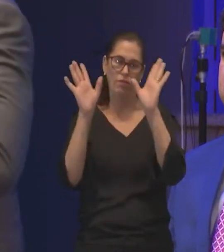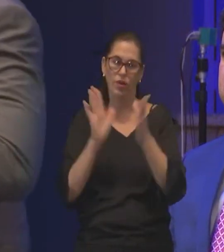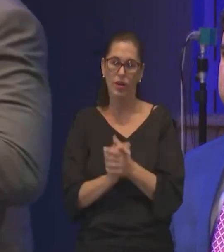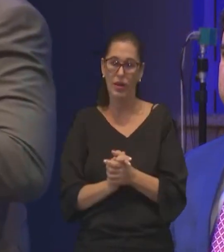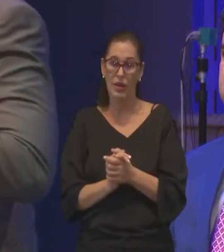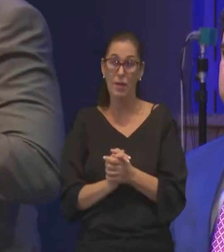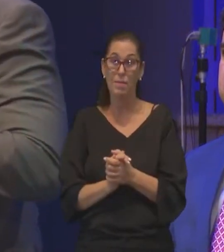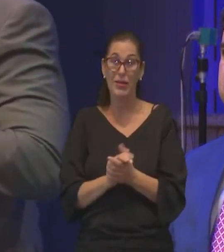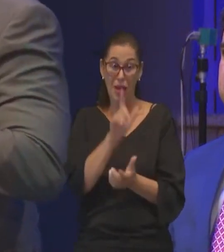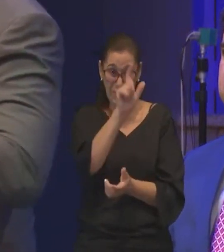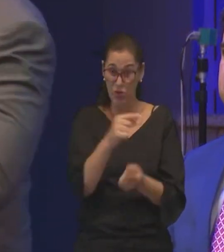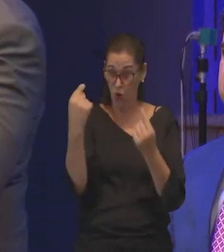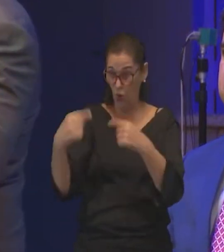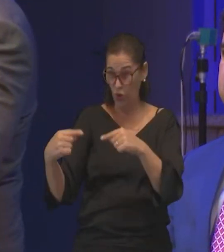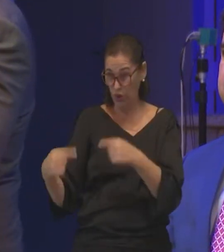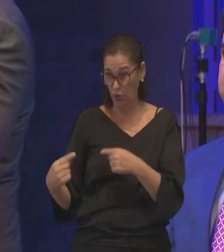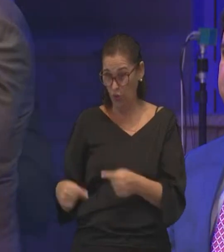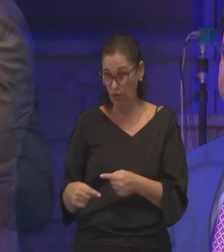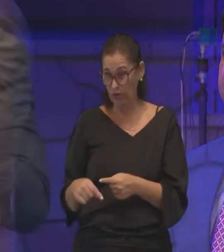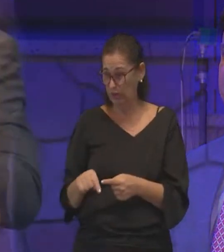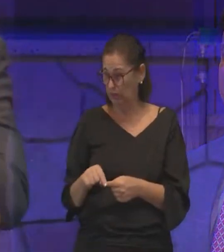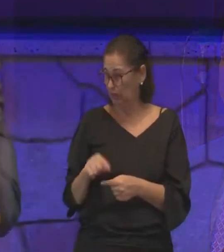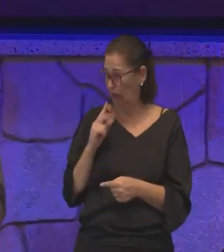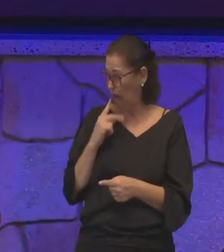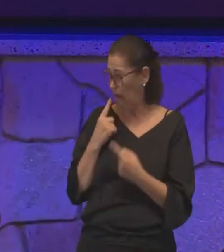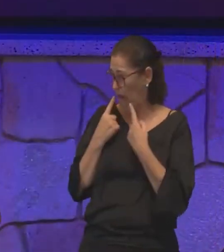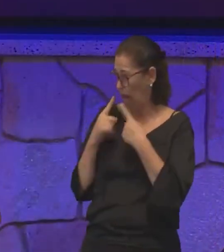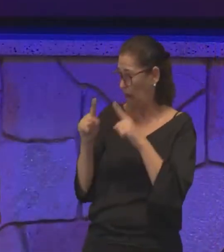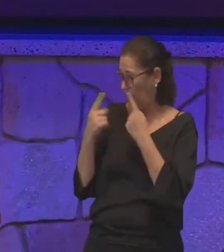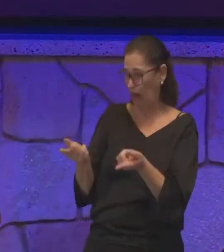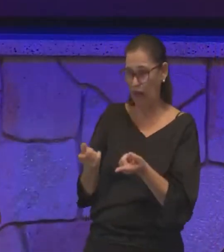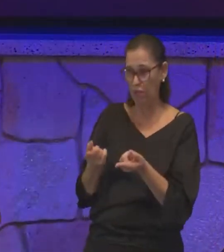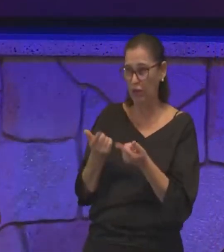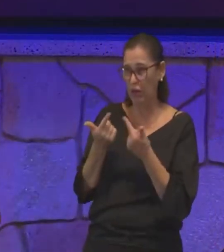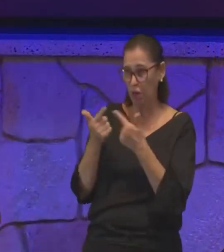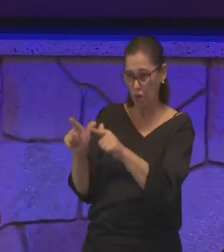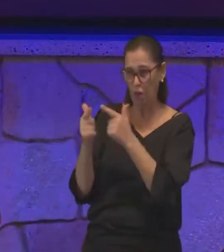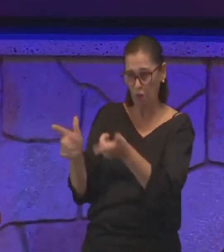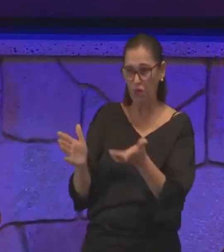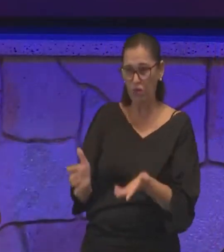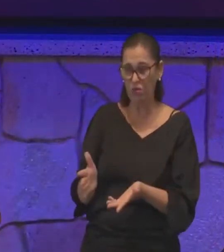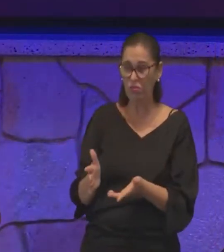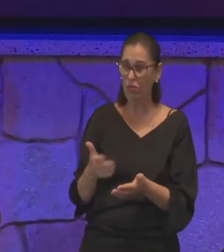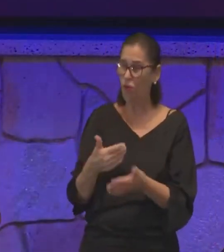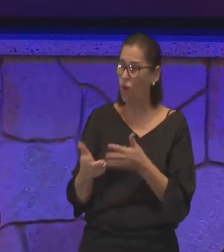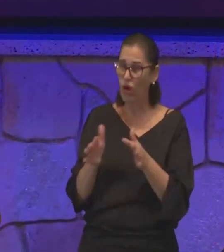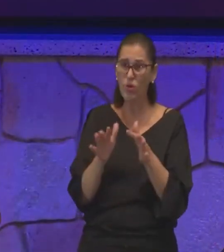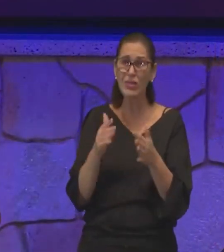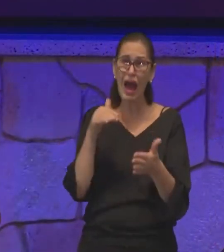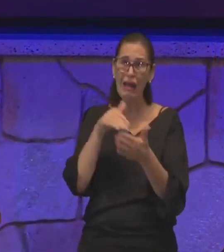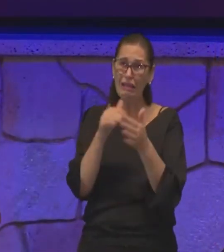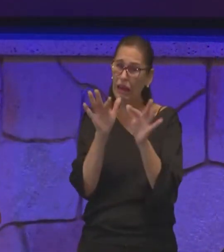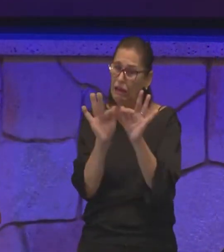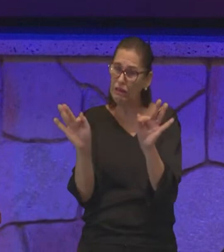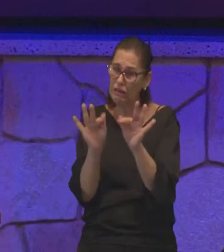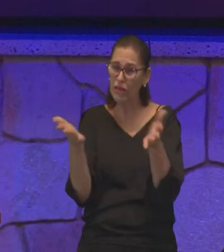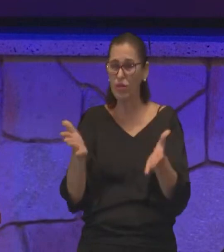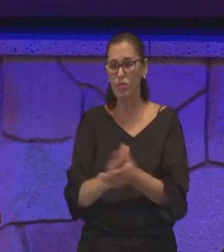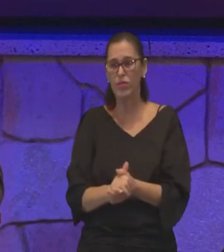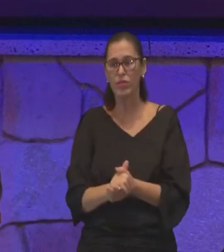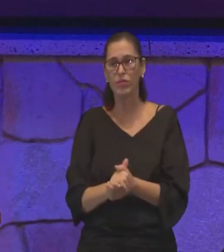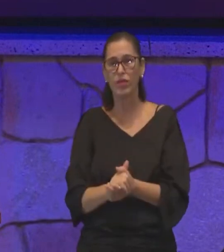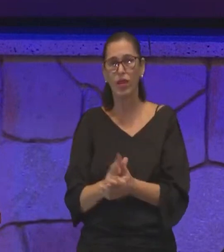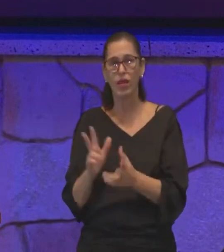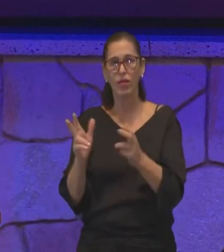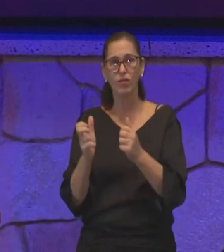que se opõe, em geral, ele se levanta contra qualquer coisa, simples que seja. Ele é capaz, inclusive, de reparar